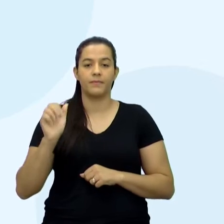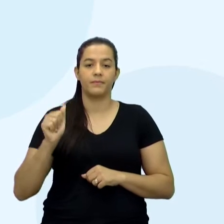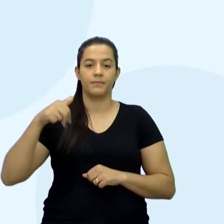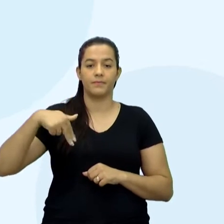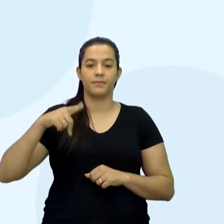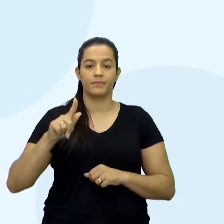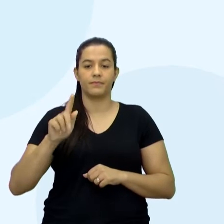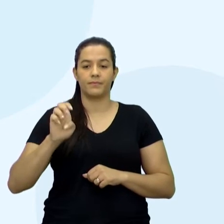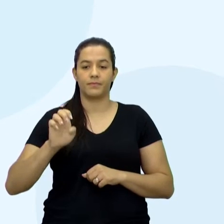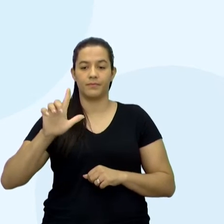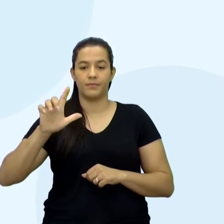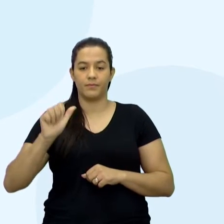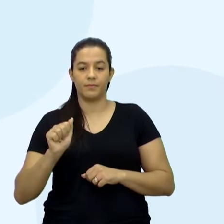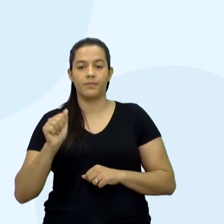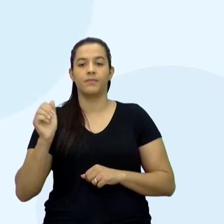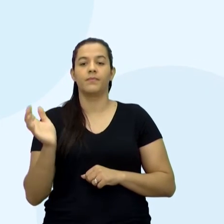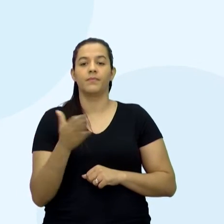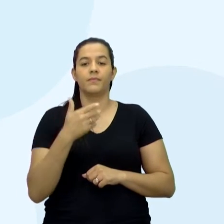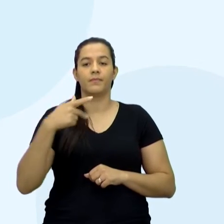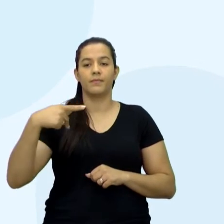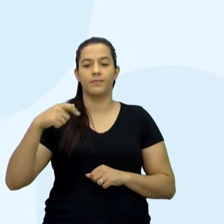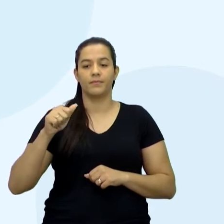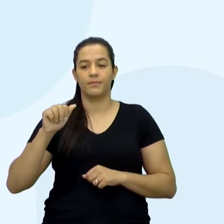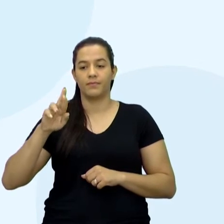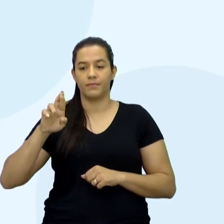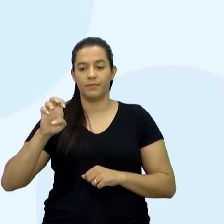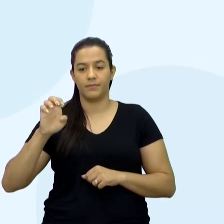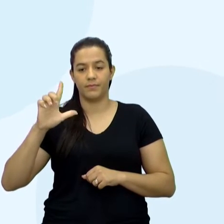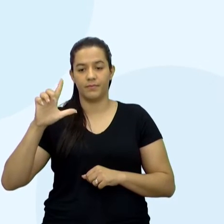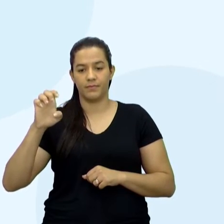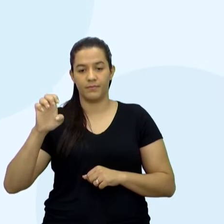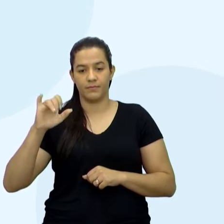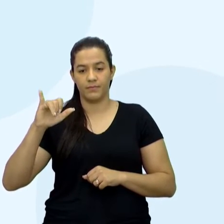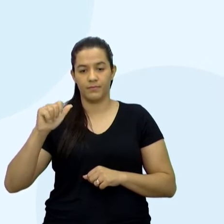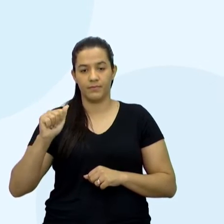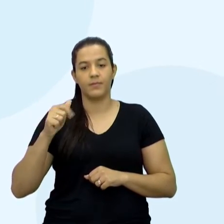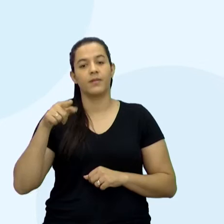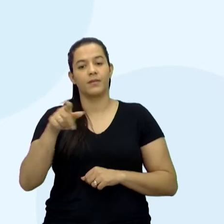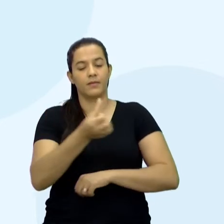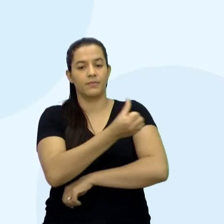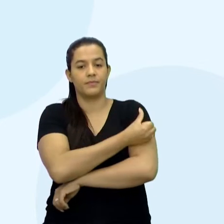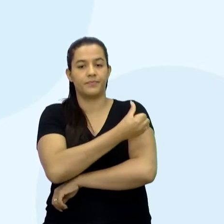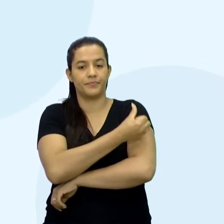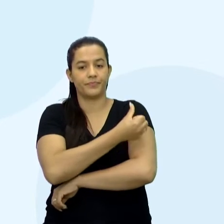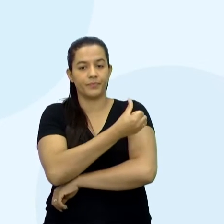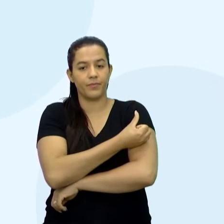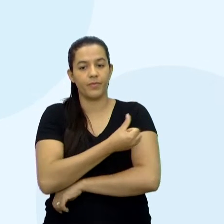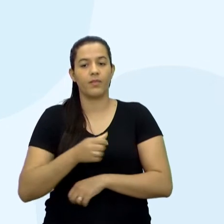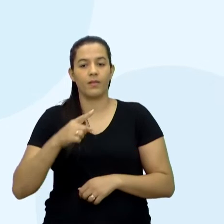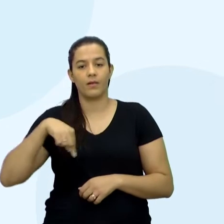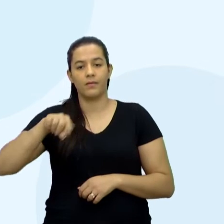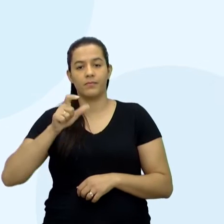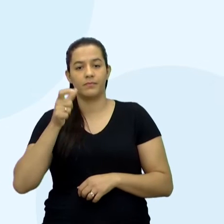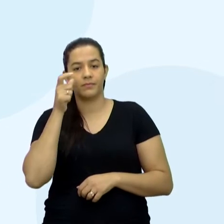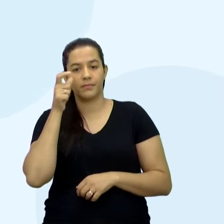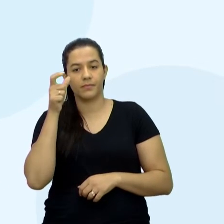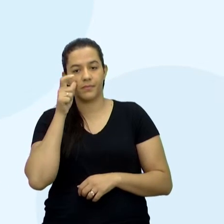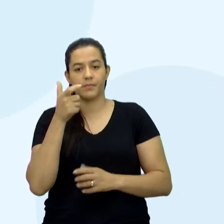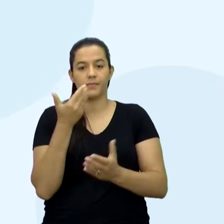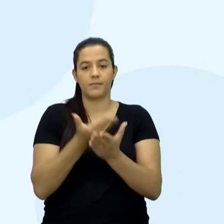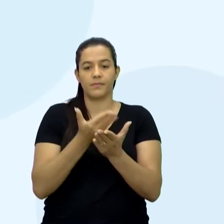Ângela Aparecida da Silva, ela é professora também do 6º ano. e ela assistindo